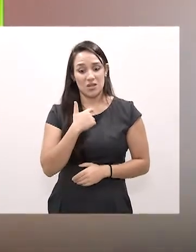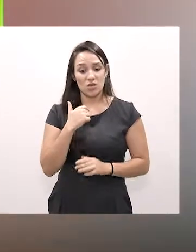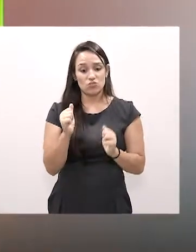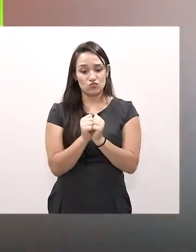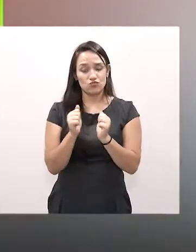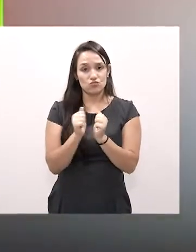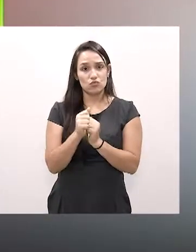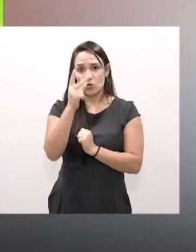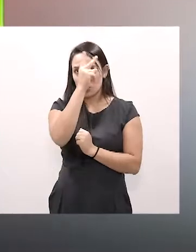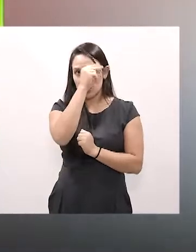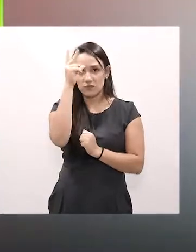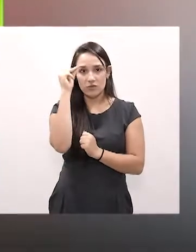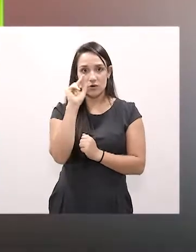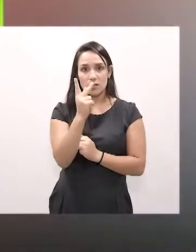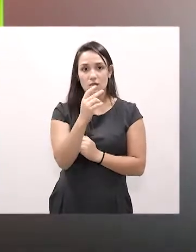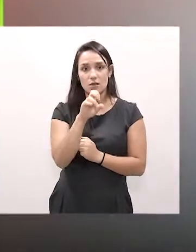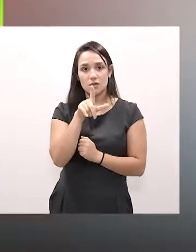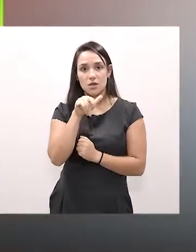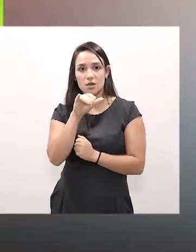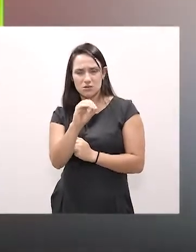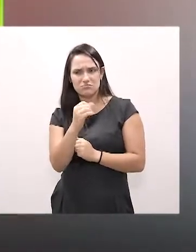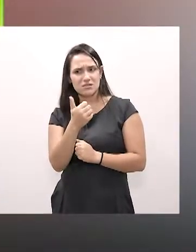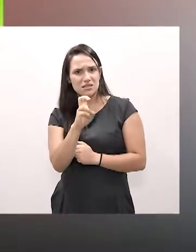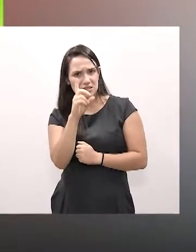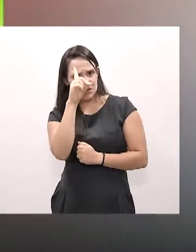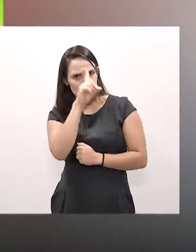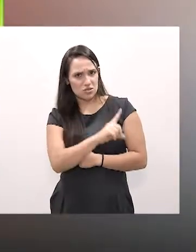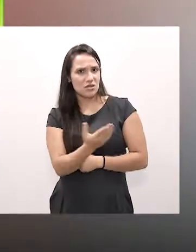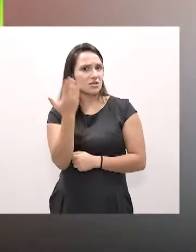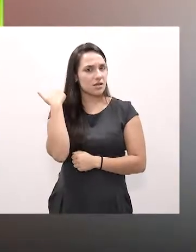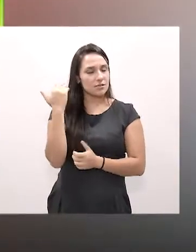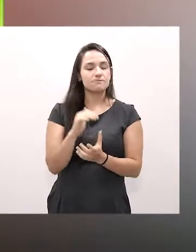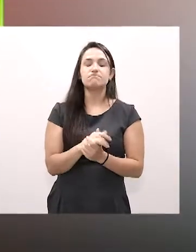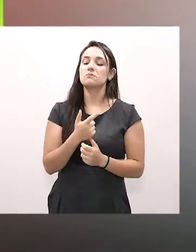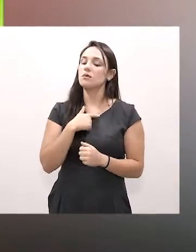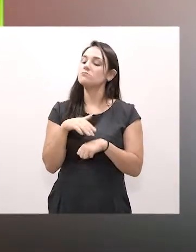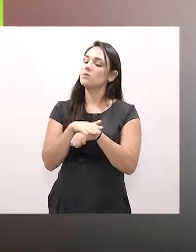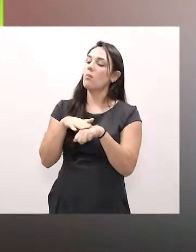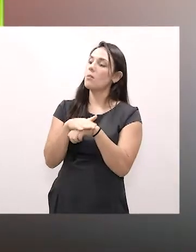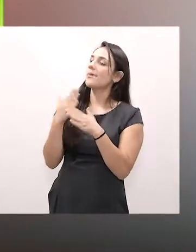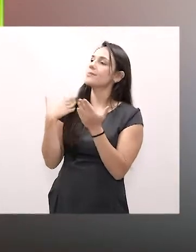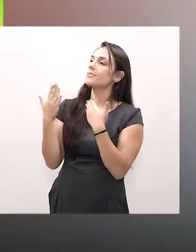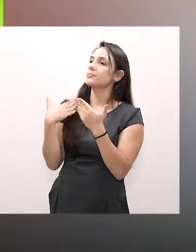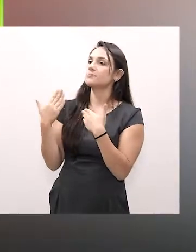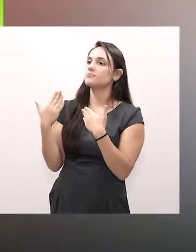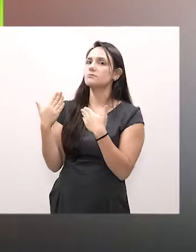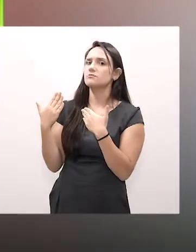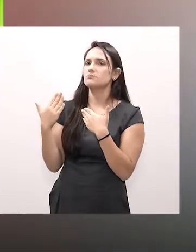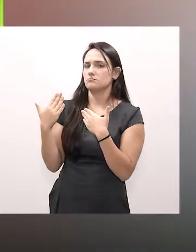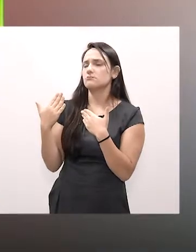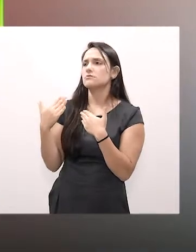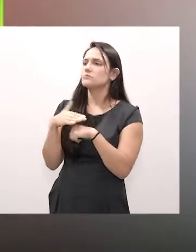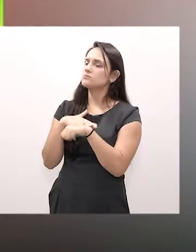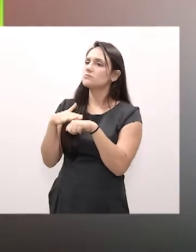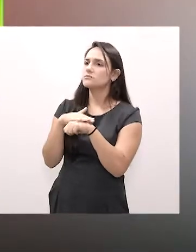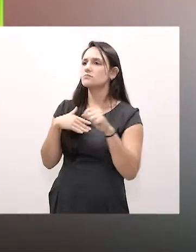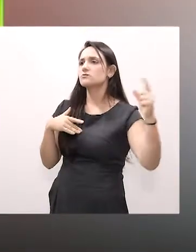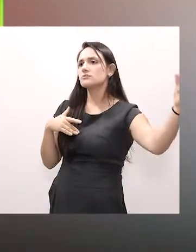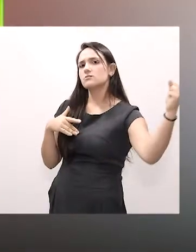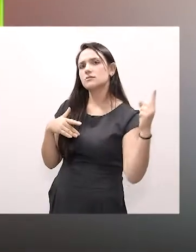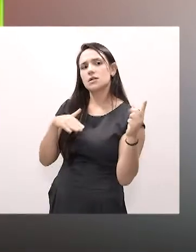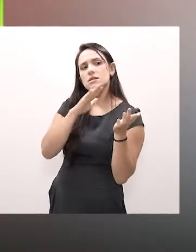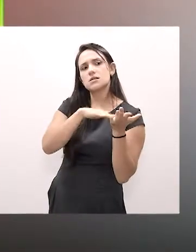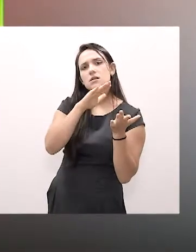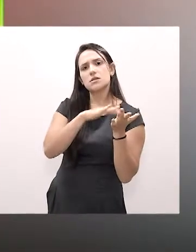prefeito Hélio Pelufa há 15 dias atrás e batendo um papo com ele ali no seu gabinete quando chega